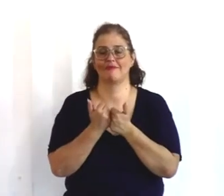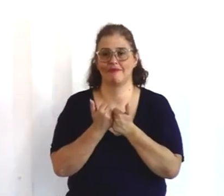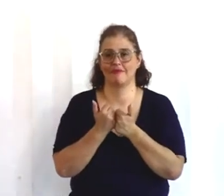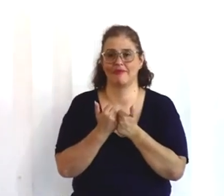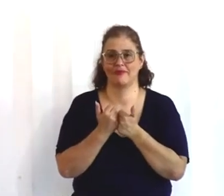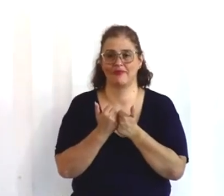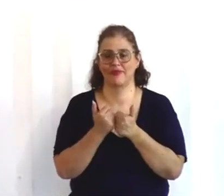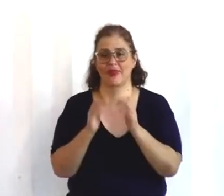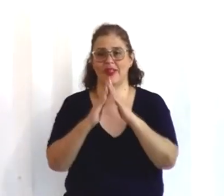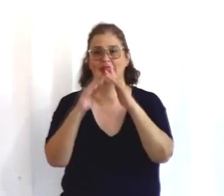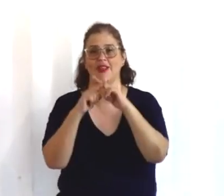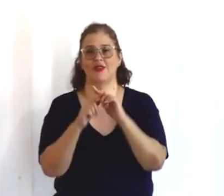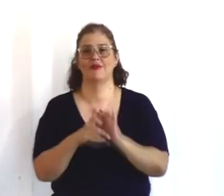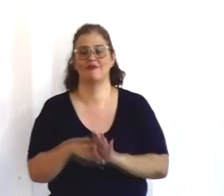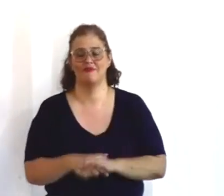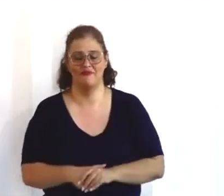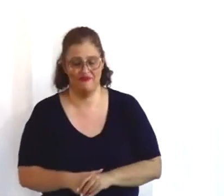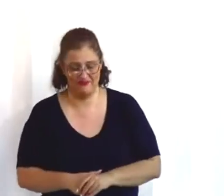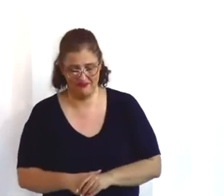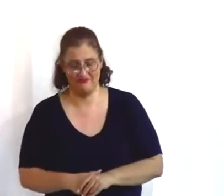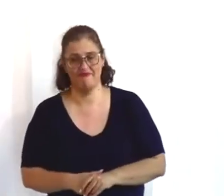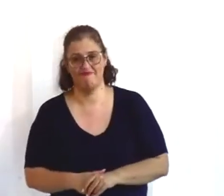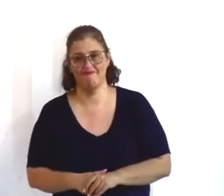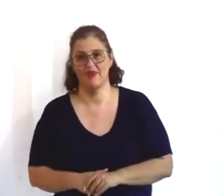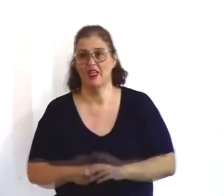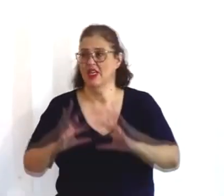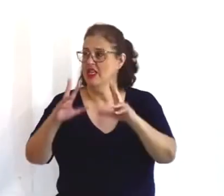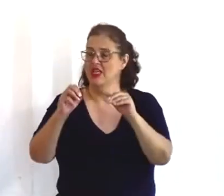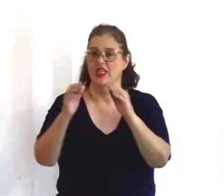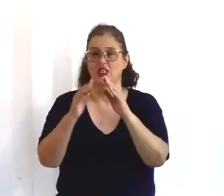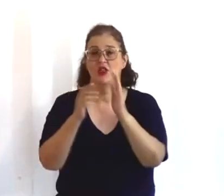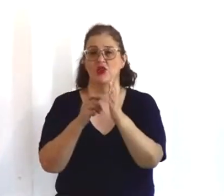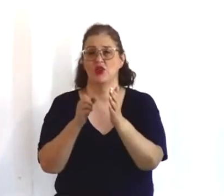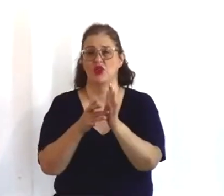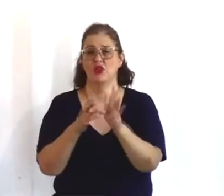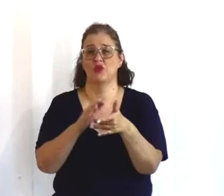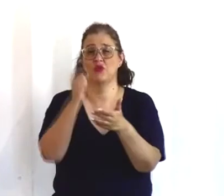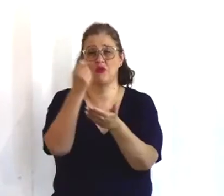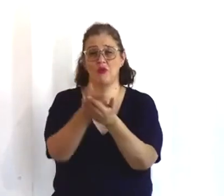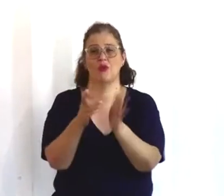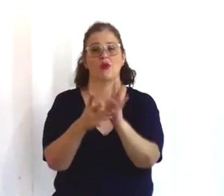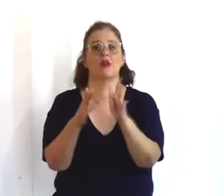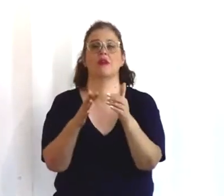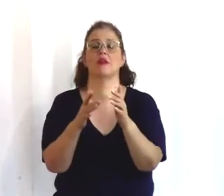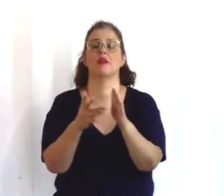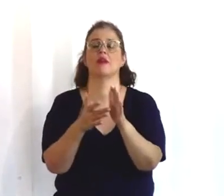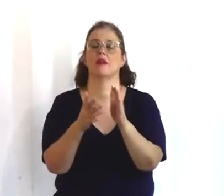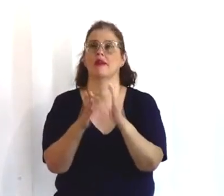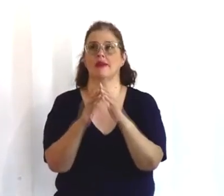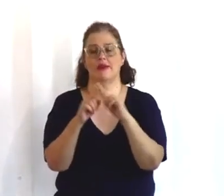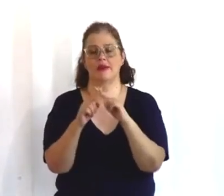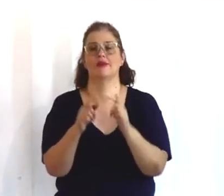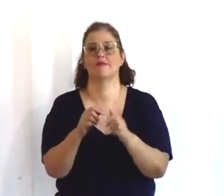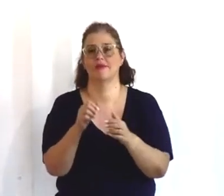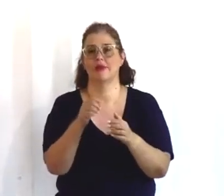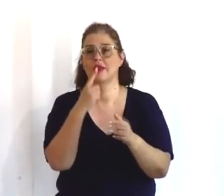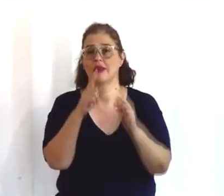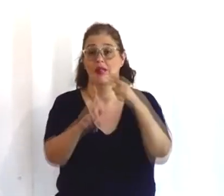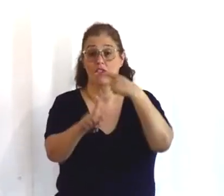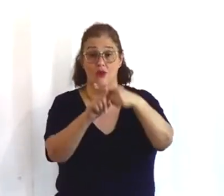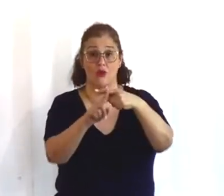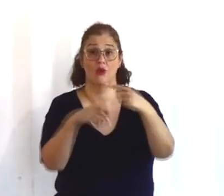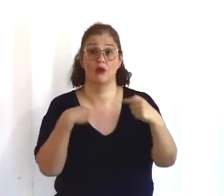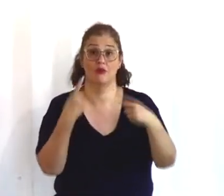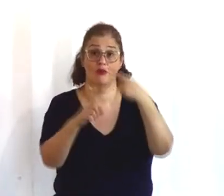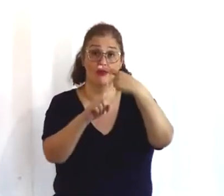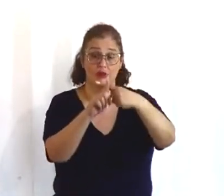na cruz. Que coisa linda. Mas eu quero fazer uma confissão à igreja. Quando a gente vai